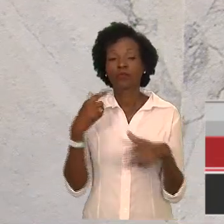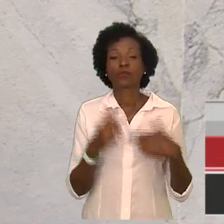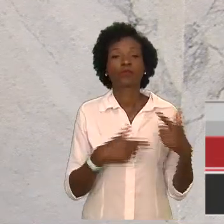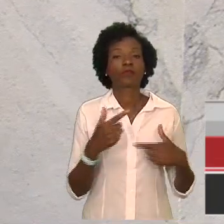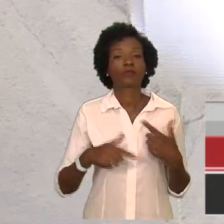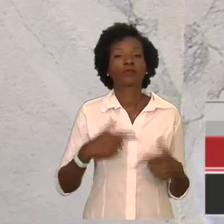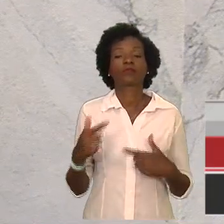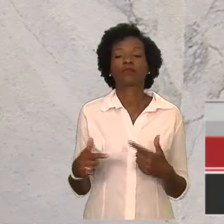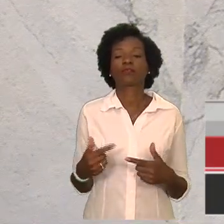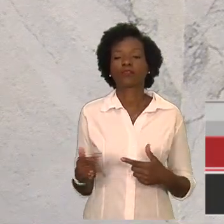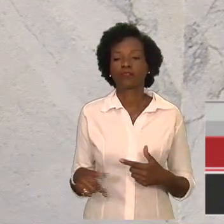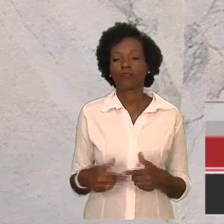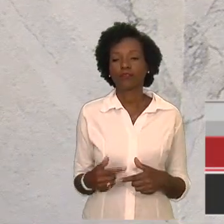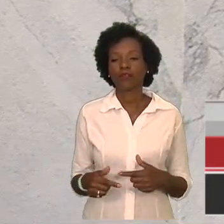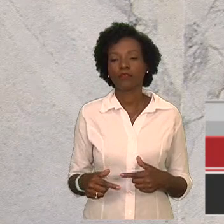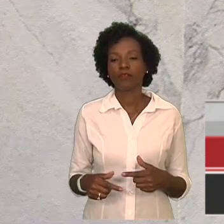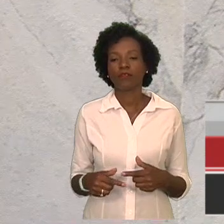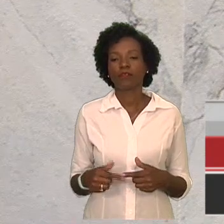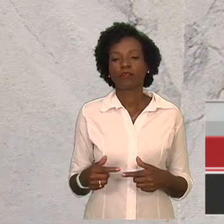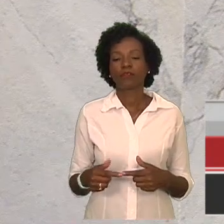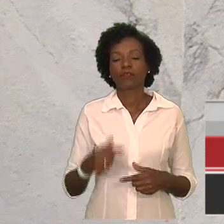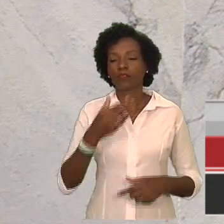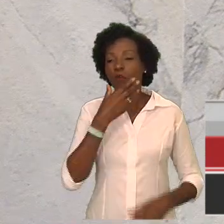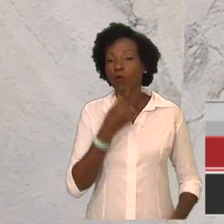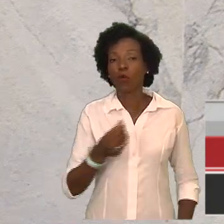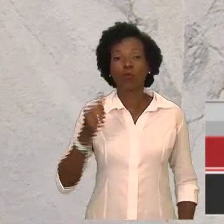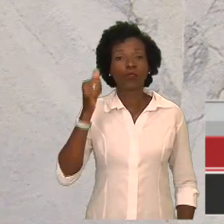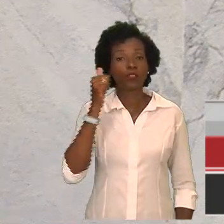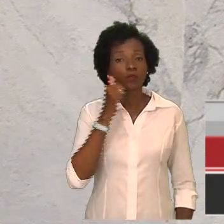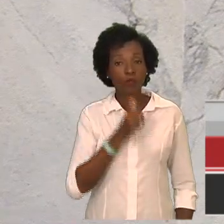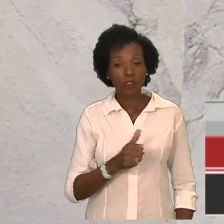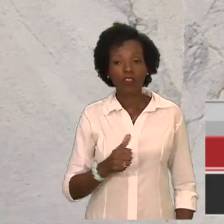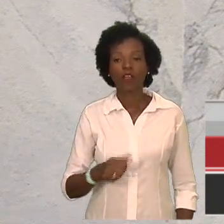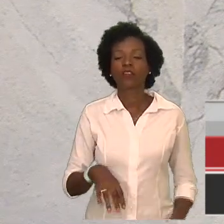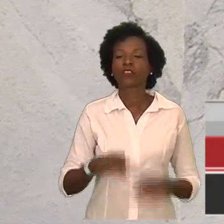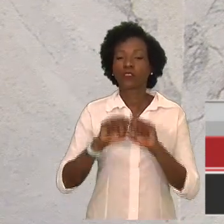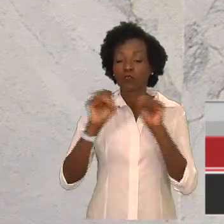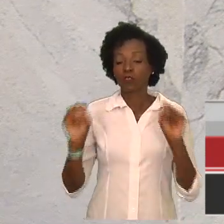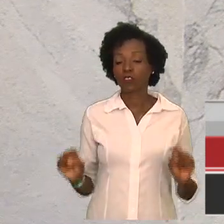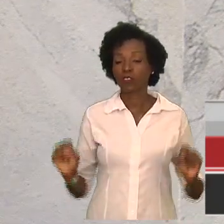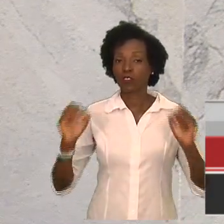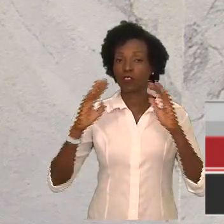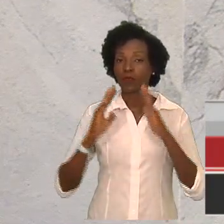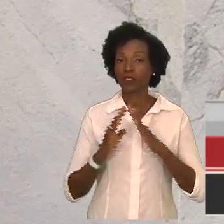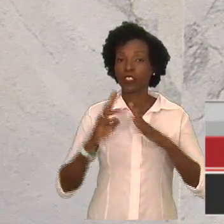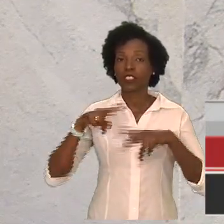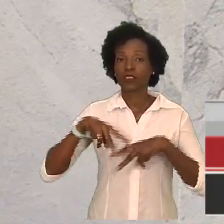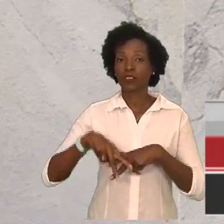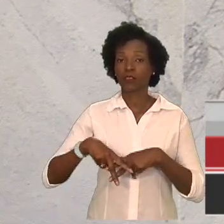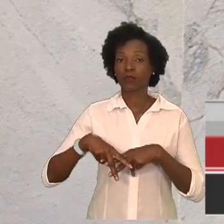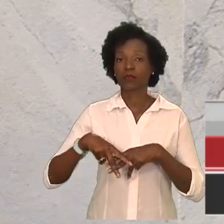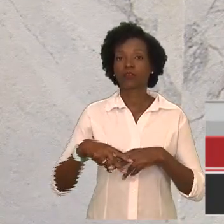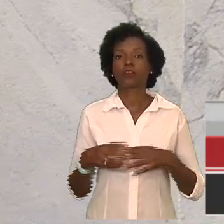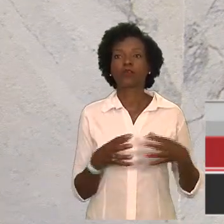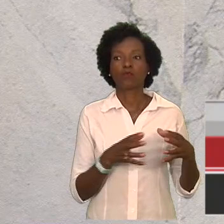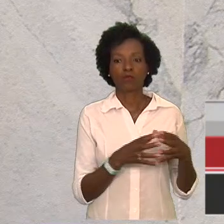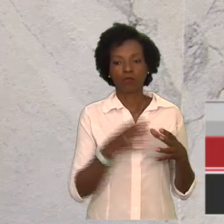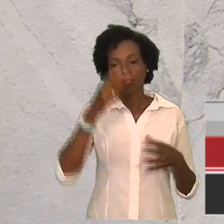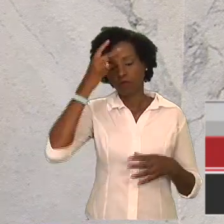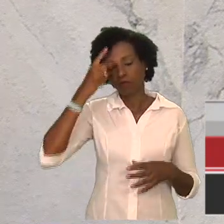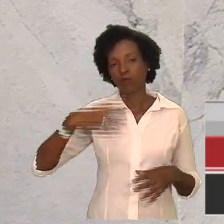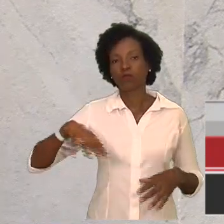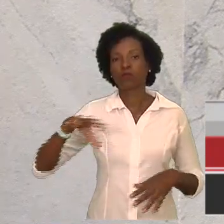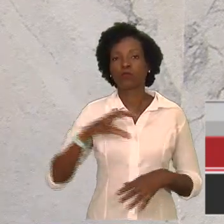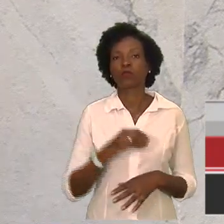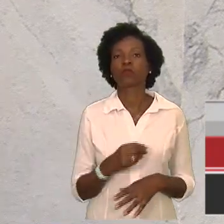dos trabalhadores e das trabalhadoras do sistema prisional esses trabalhadores estão